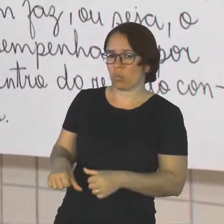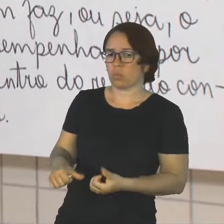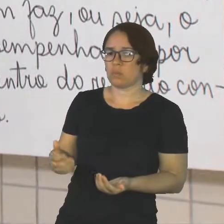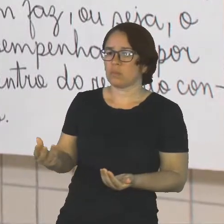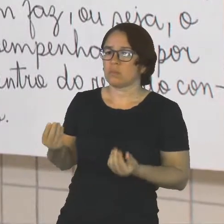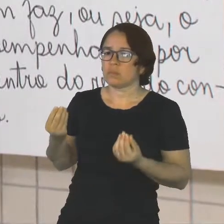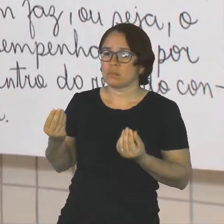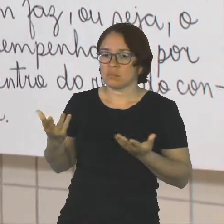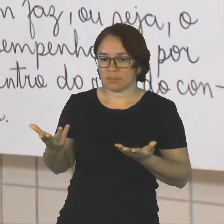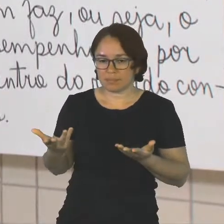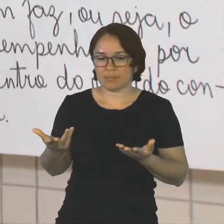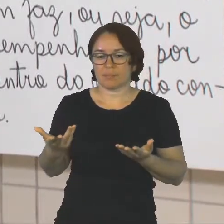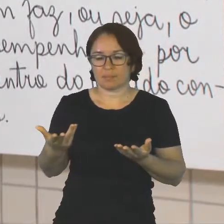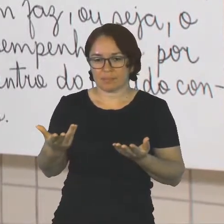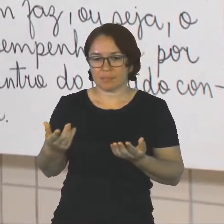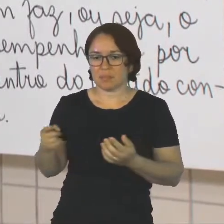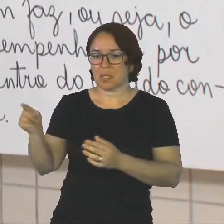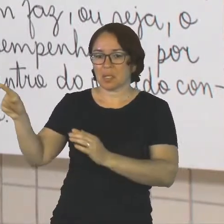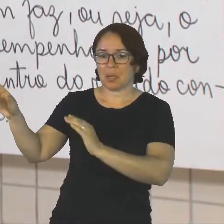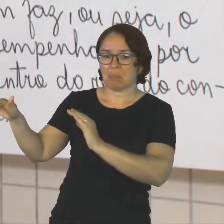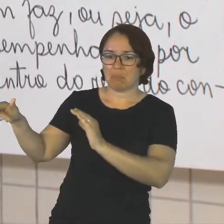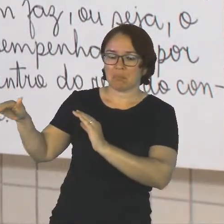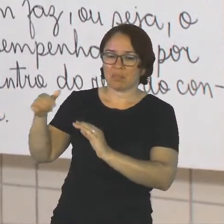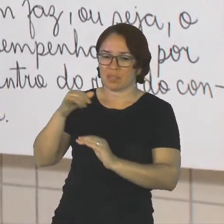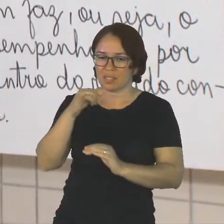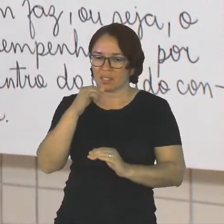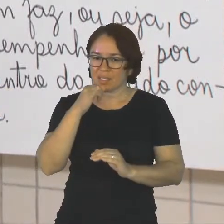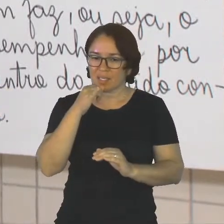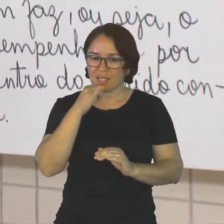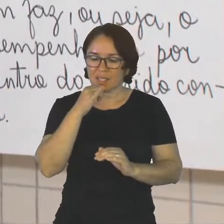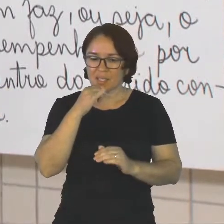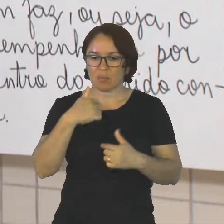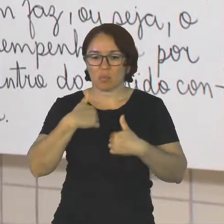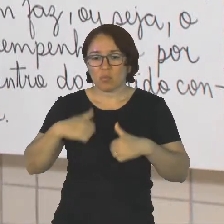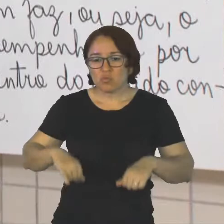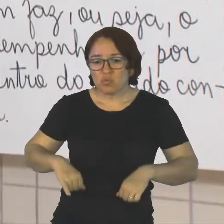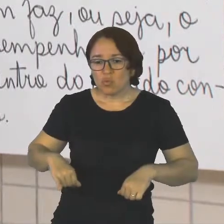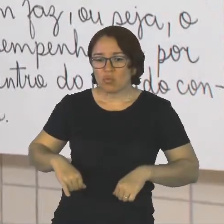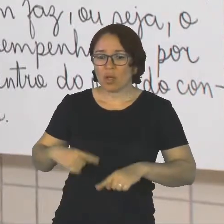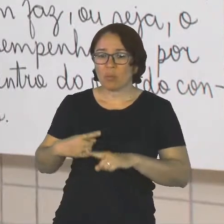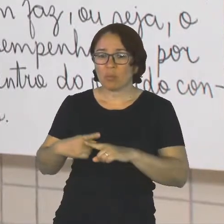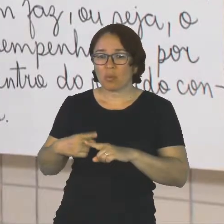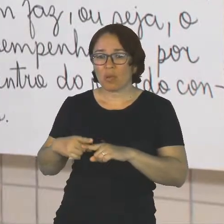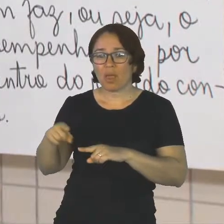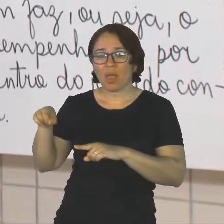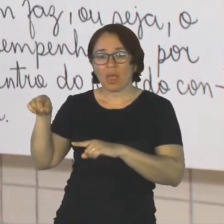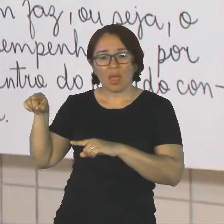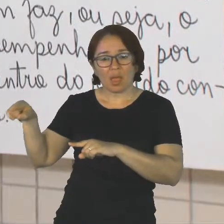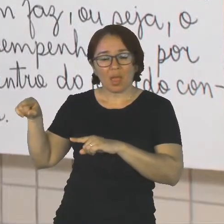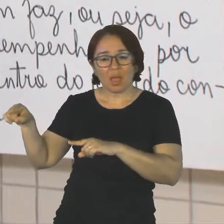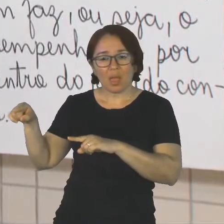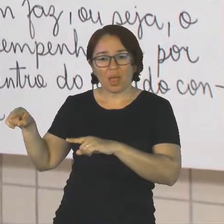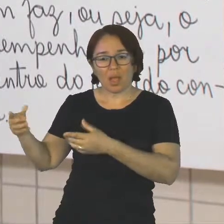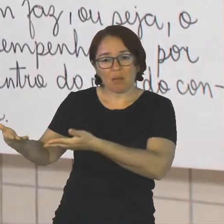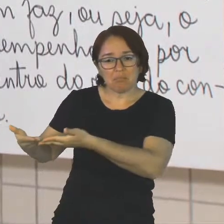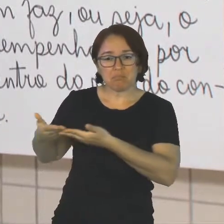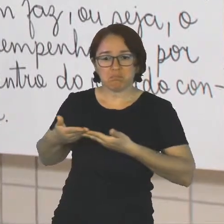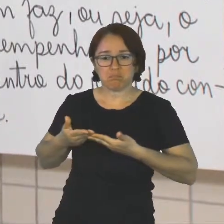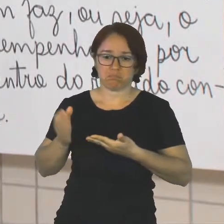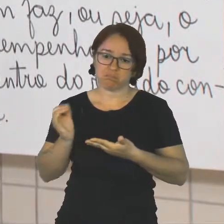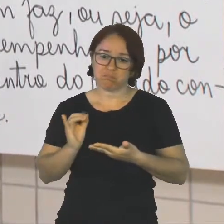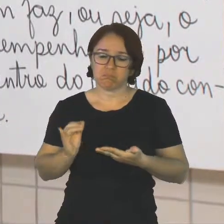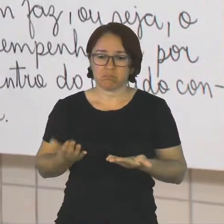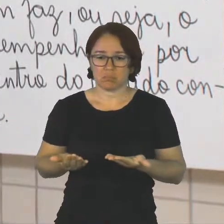remetente, da pessoa que está escrevendo a carta, do locutor, e ele está insatisfeito com algo e ele quer